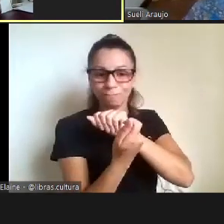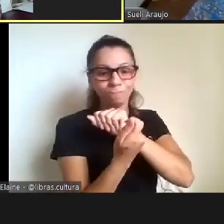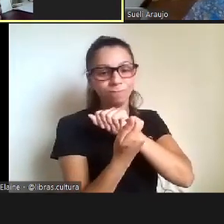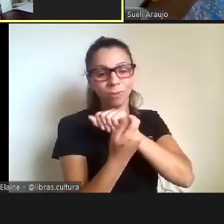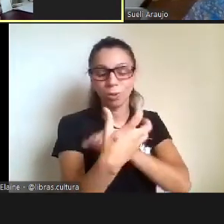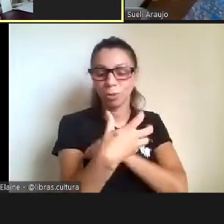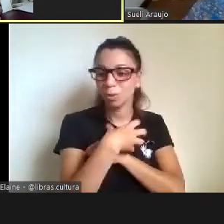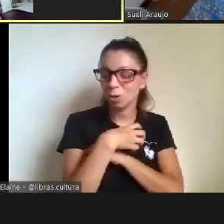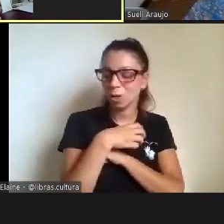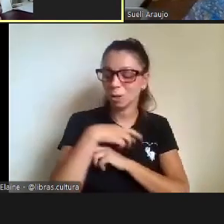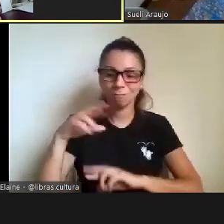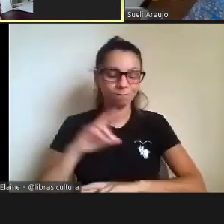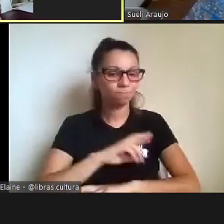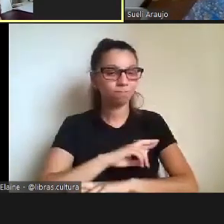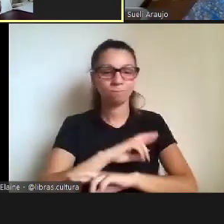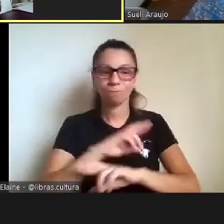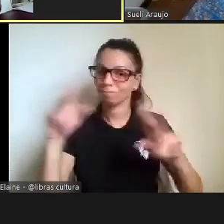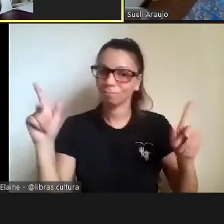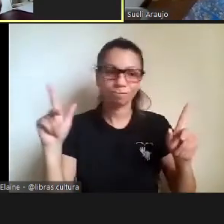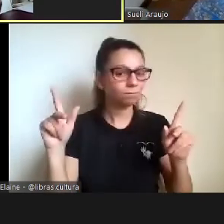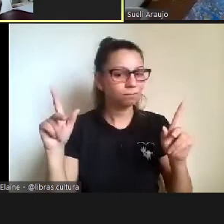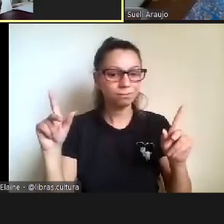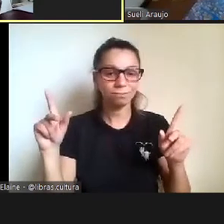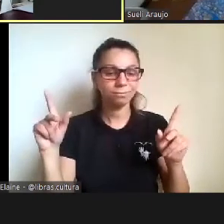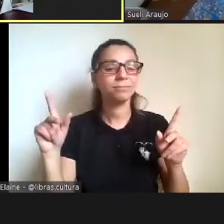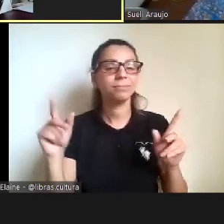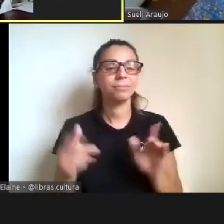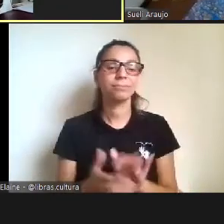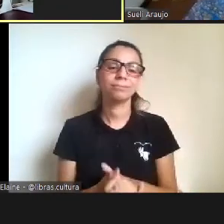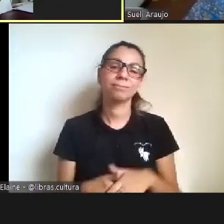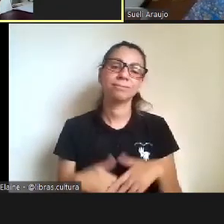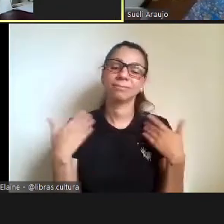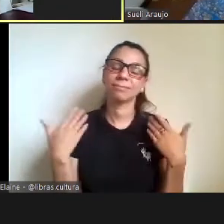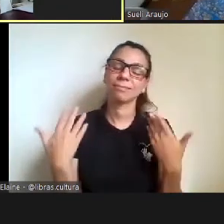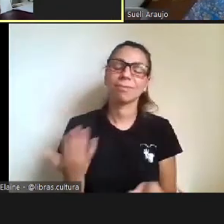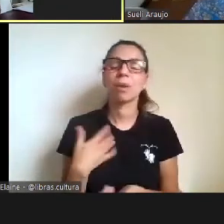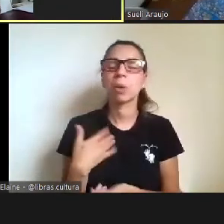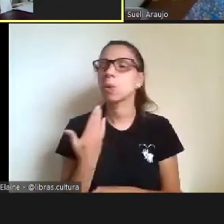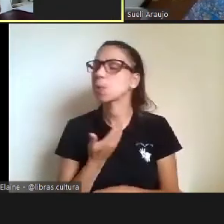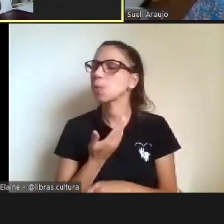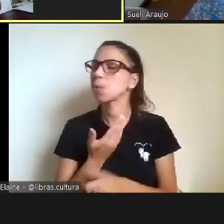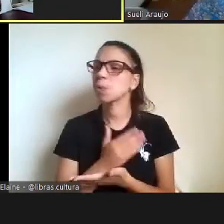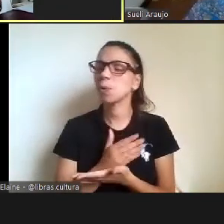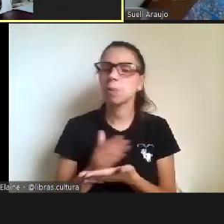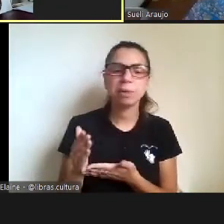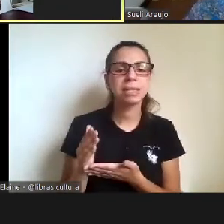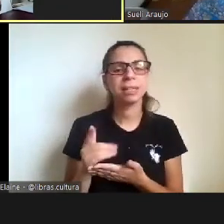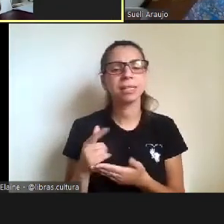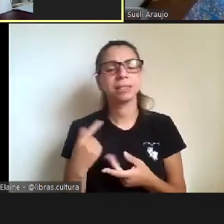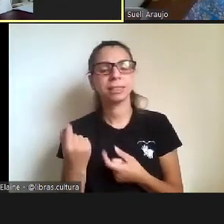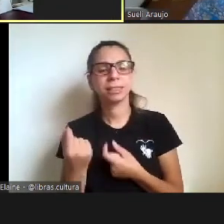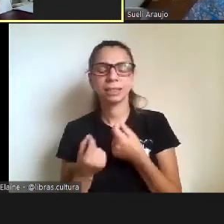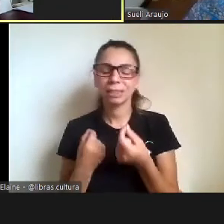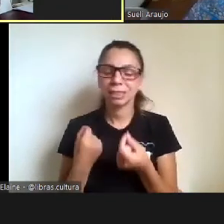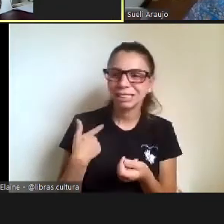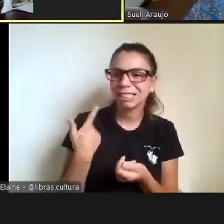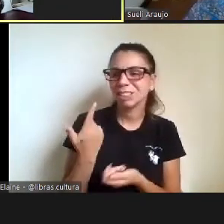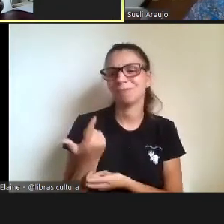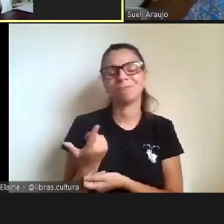de uma outra maneira. Né? E daí eu comecei a fazer meio que a